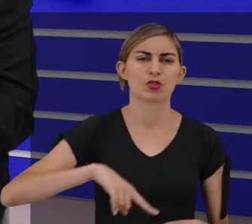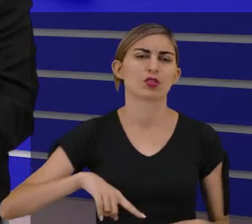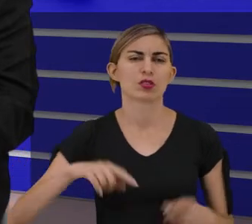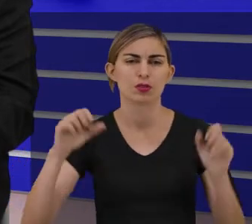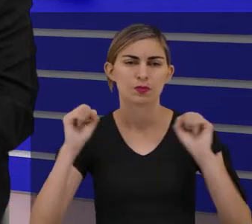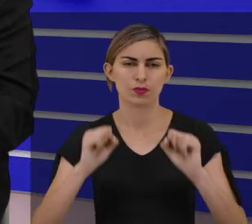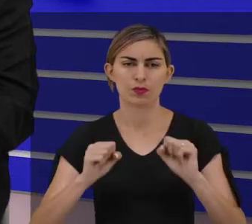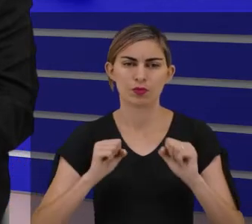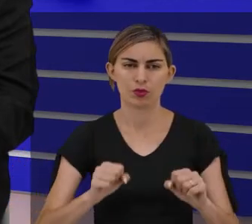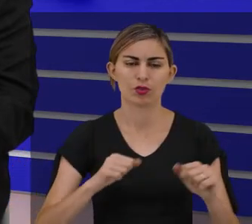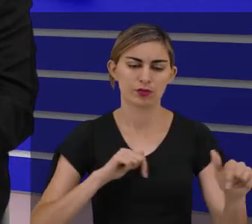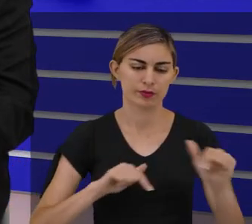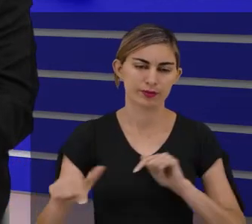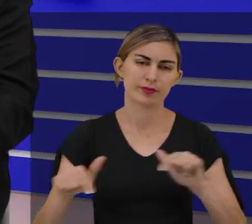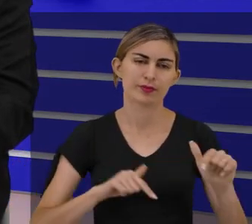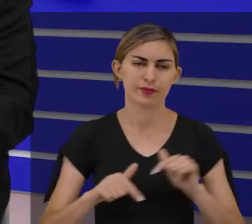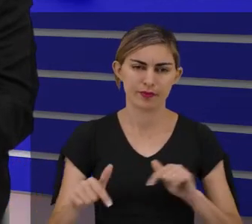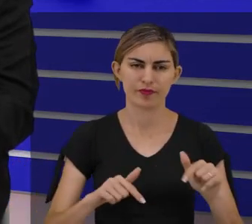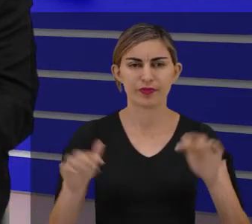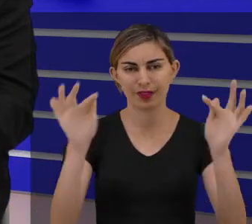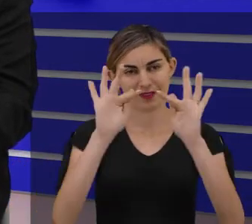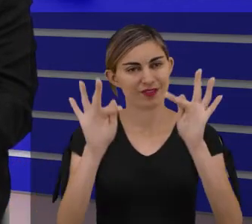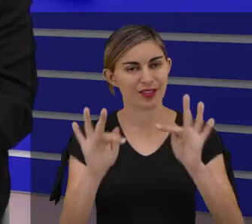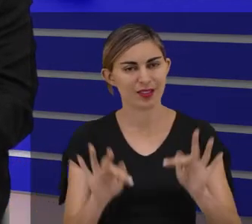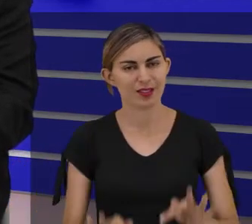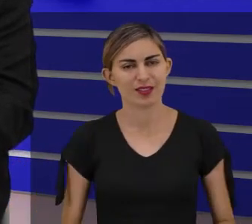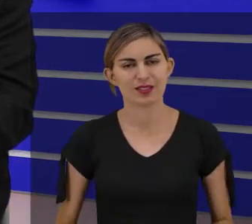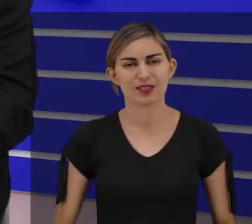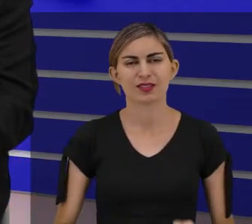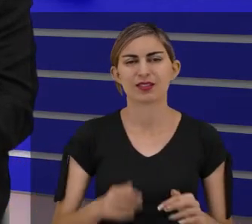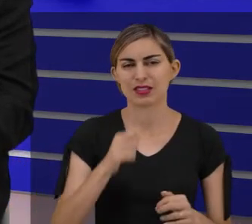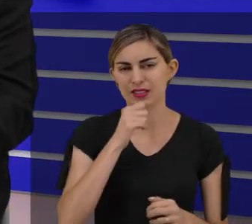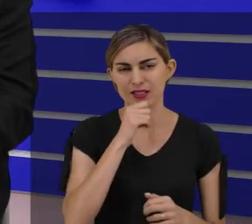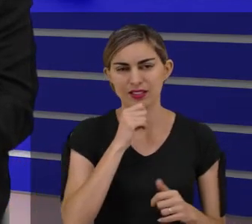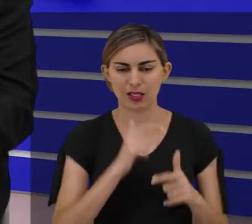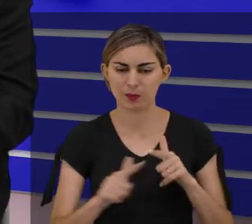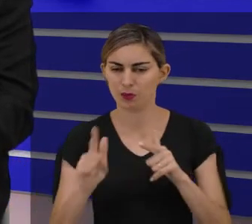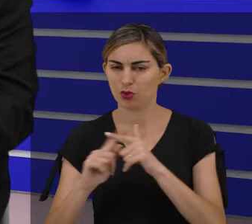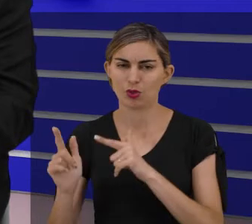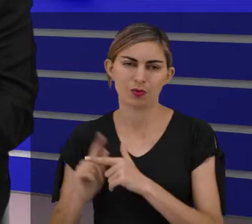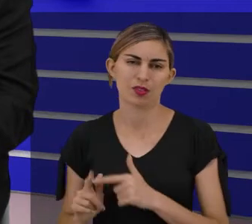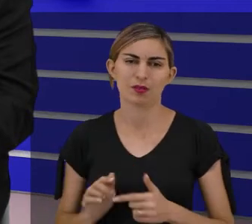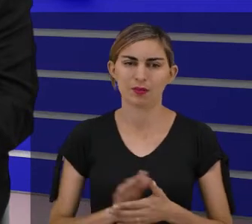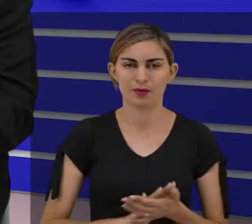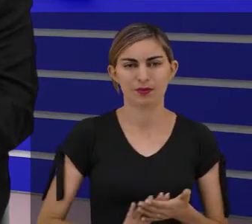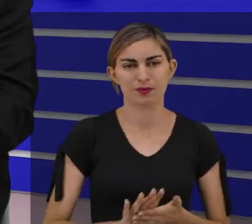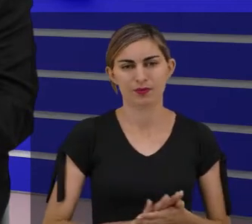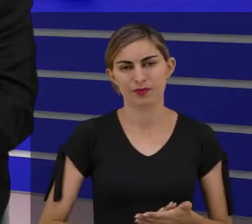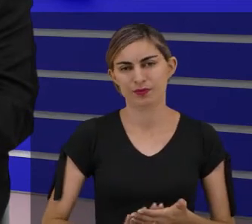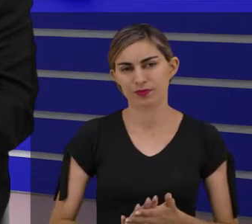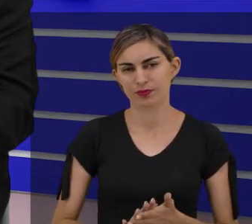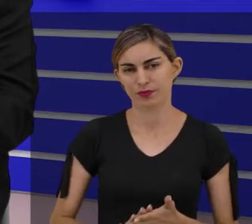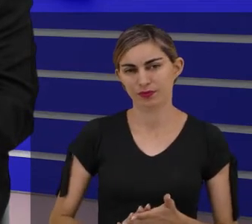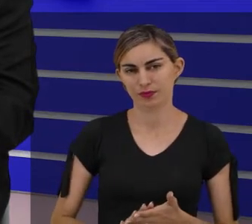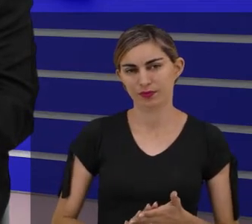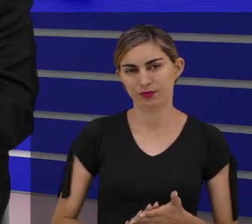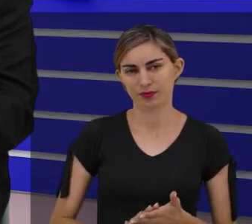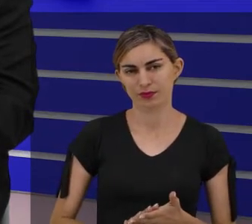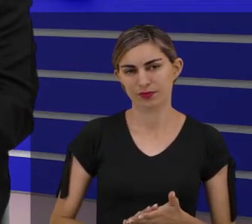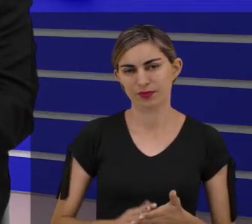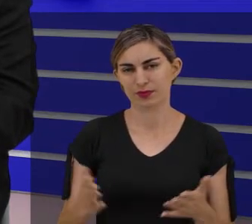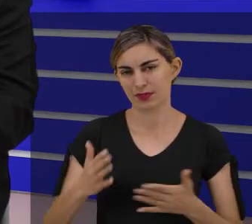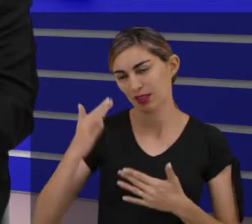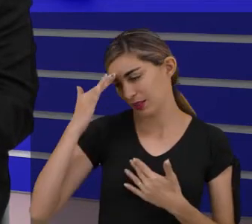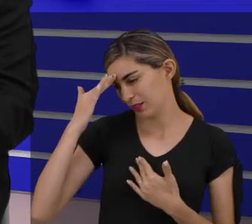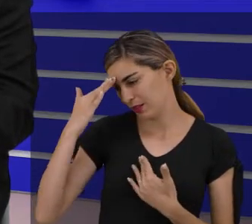gente pode ser um trabalhador feliz e sem tantos problemas. Doutor